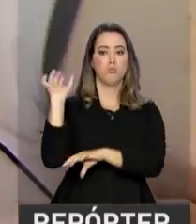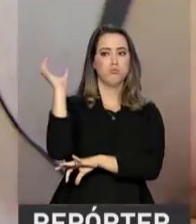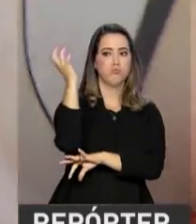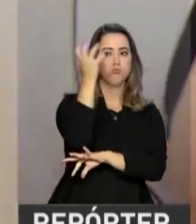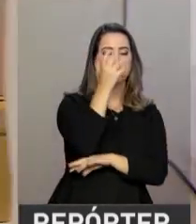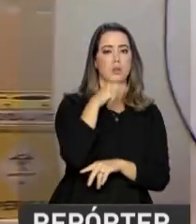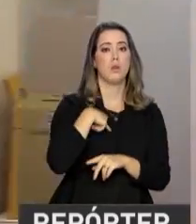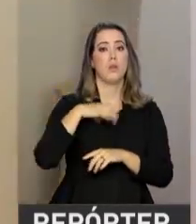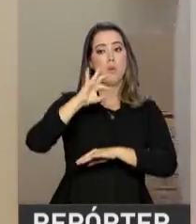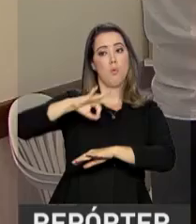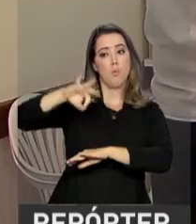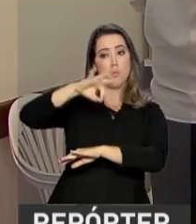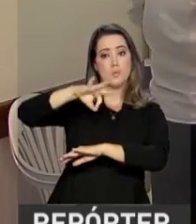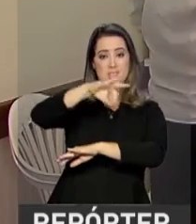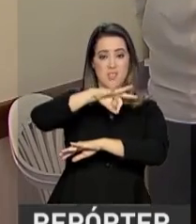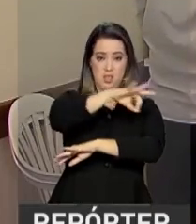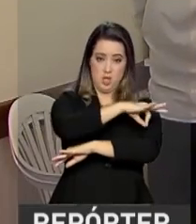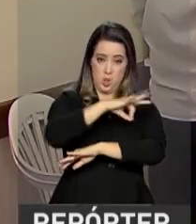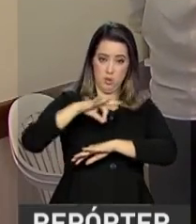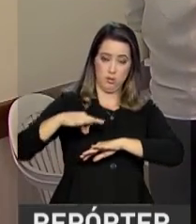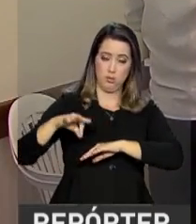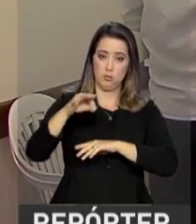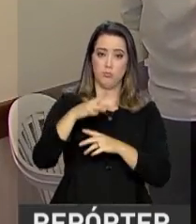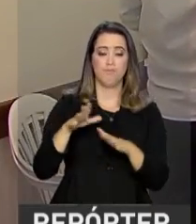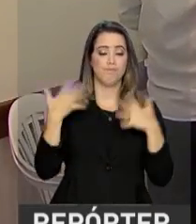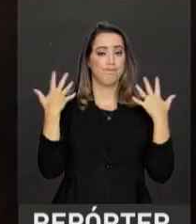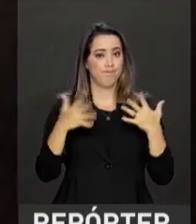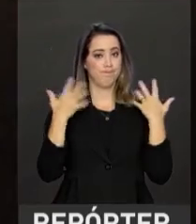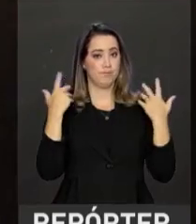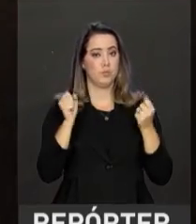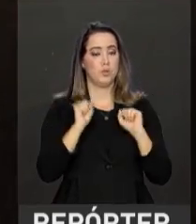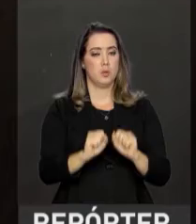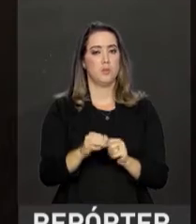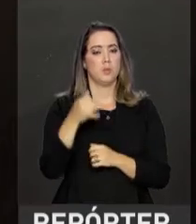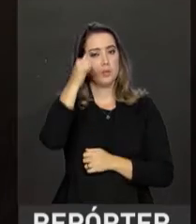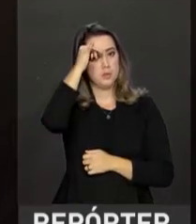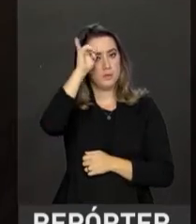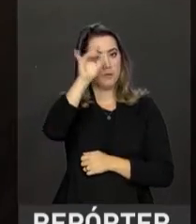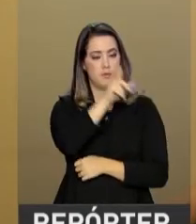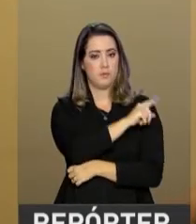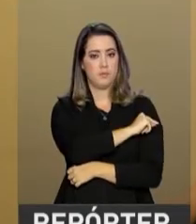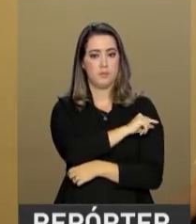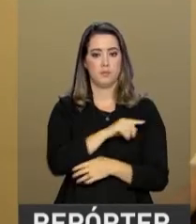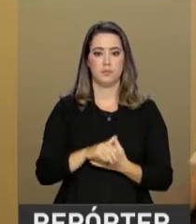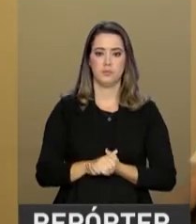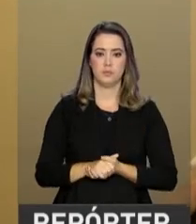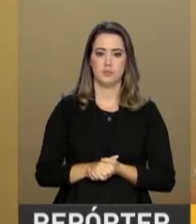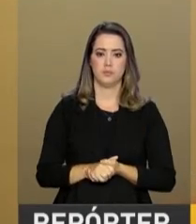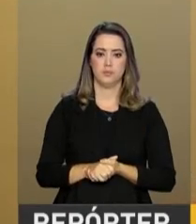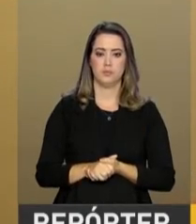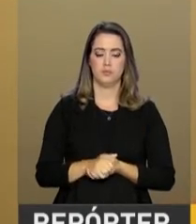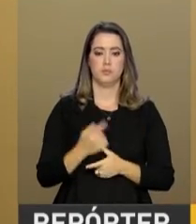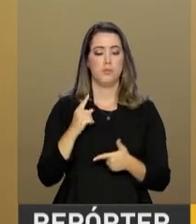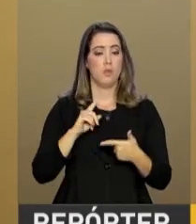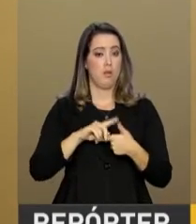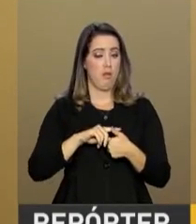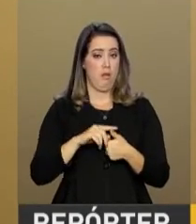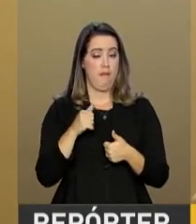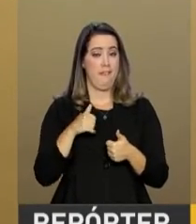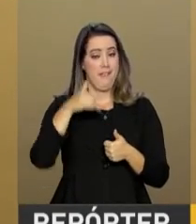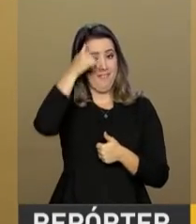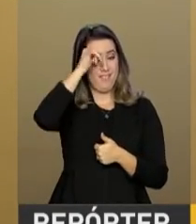por um mosquito, acontece em sua maioria no verão e pode ser prevenida com vacina. Além de tomar medidas para evitar a picada